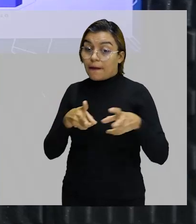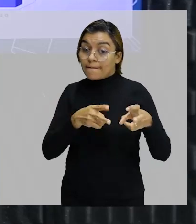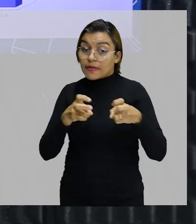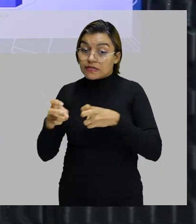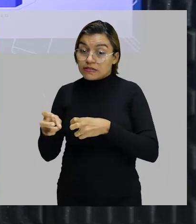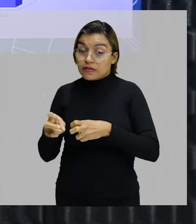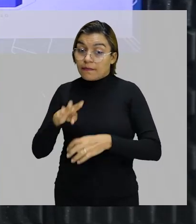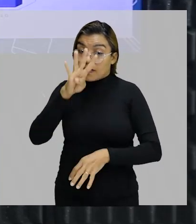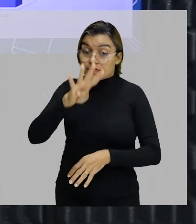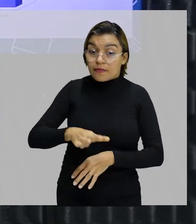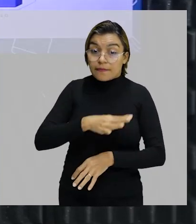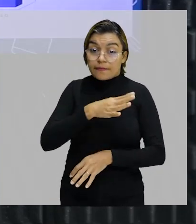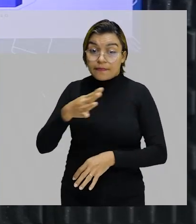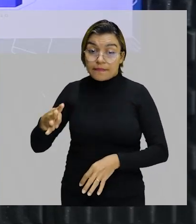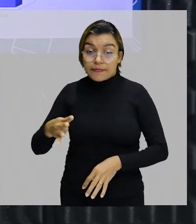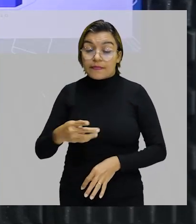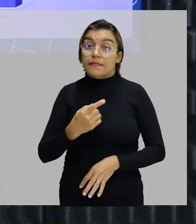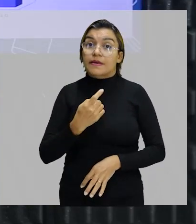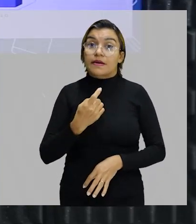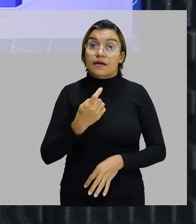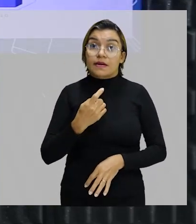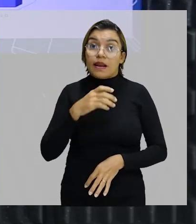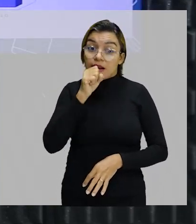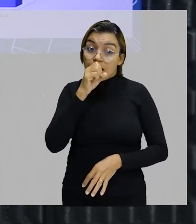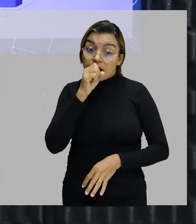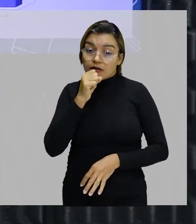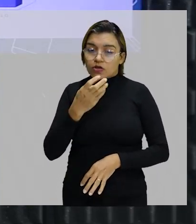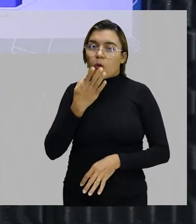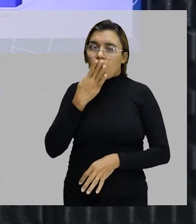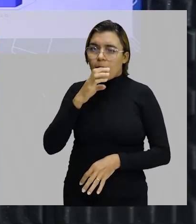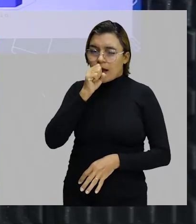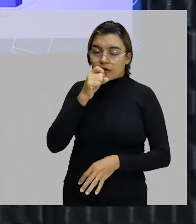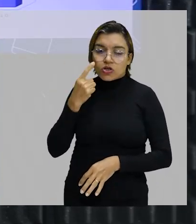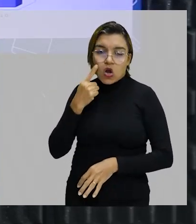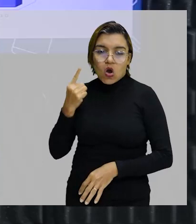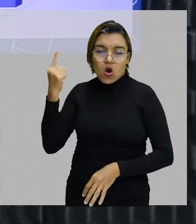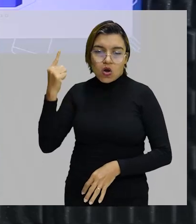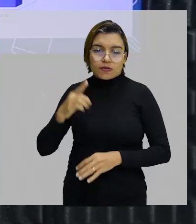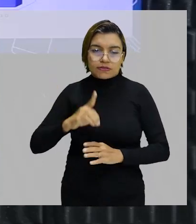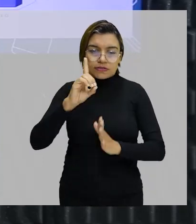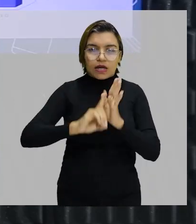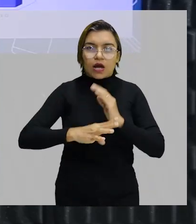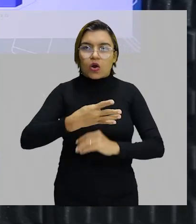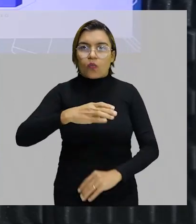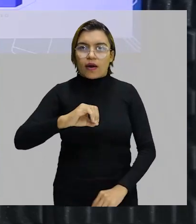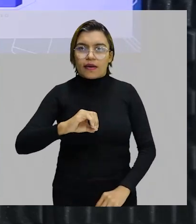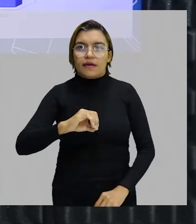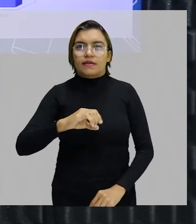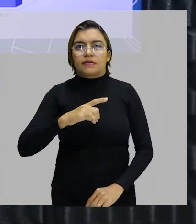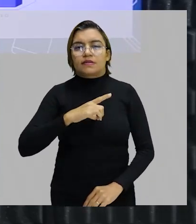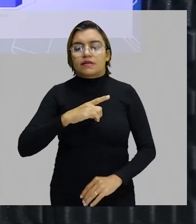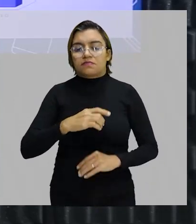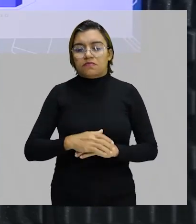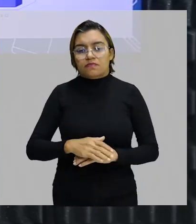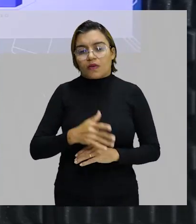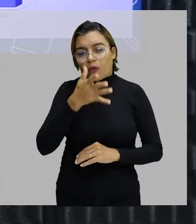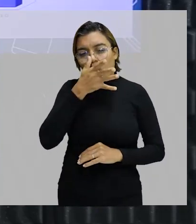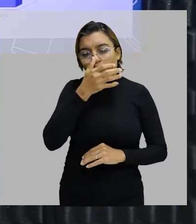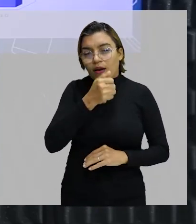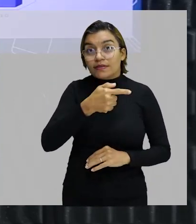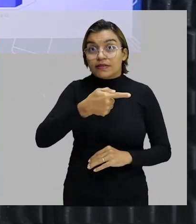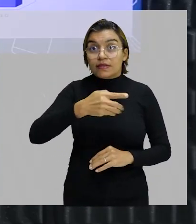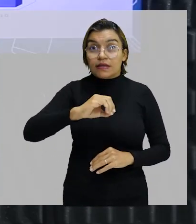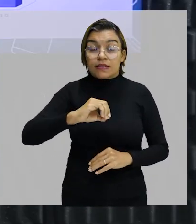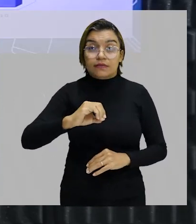ela vai representar um contingente populacional do campo. E nós tínhamos aí, na década de 40, né, quase 70%